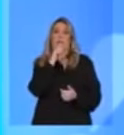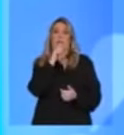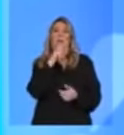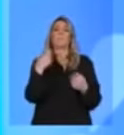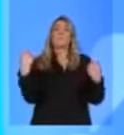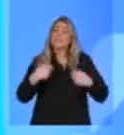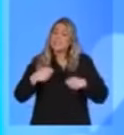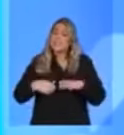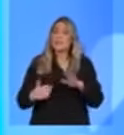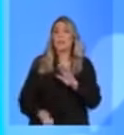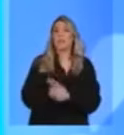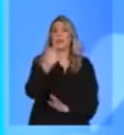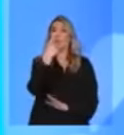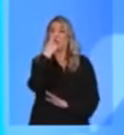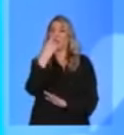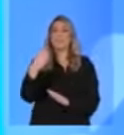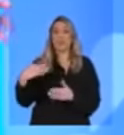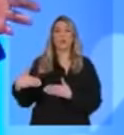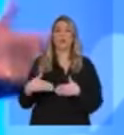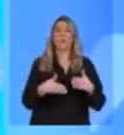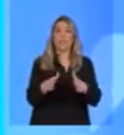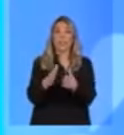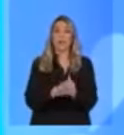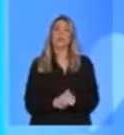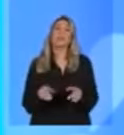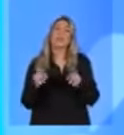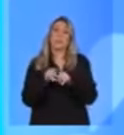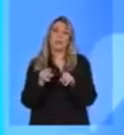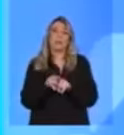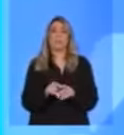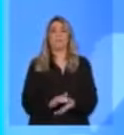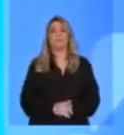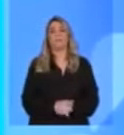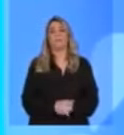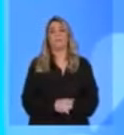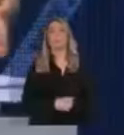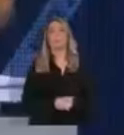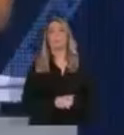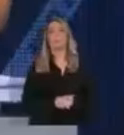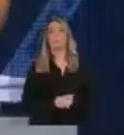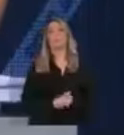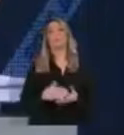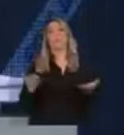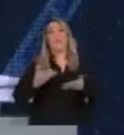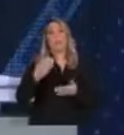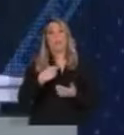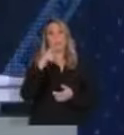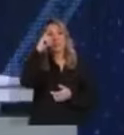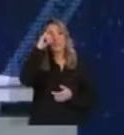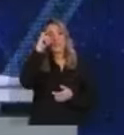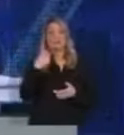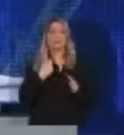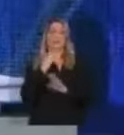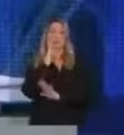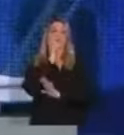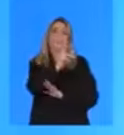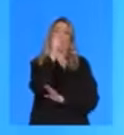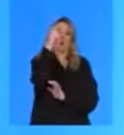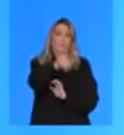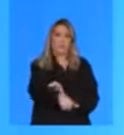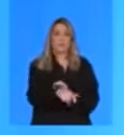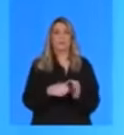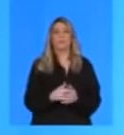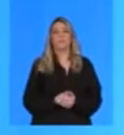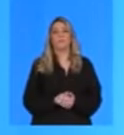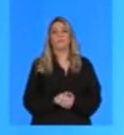muito a poluição nos rios na Bahia de Guanabara e na Bahia de Sepetiba Marcelo crevel agora mais um minuto para a tréplica